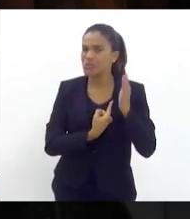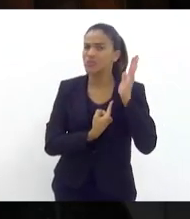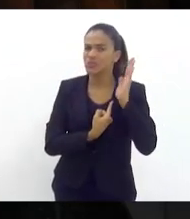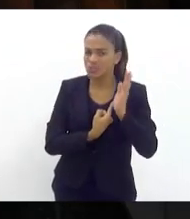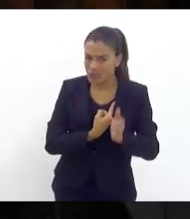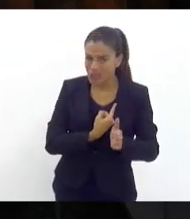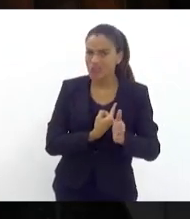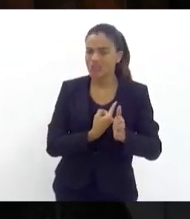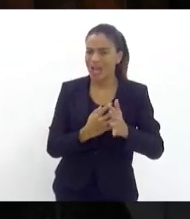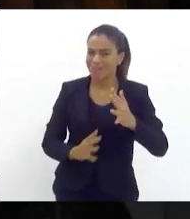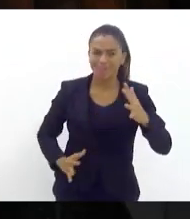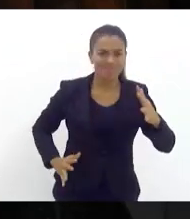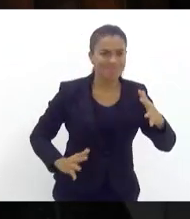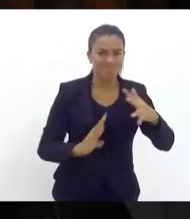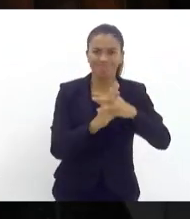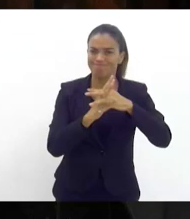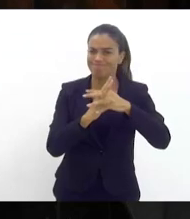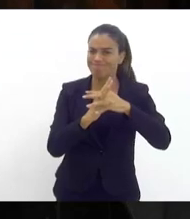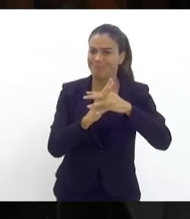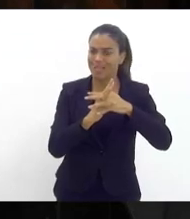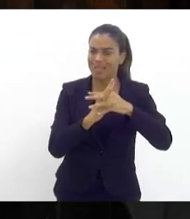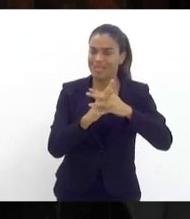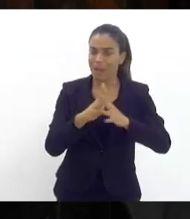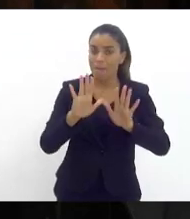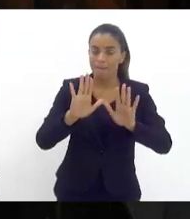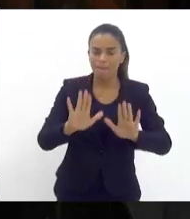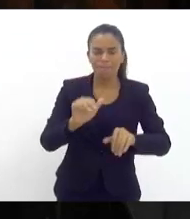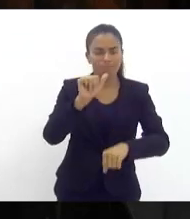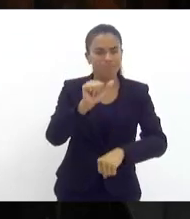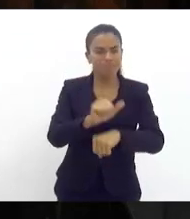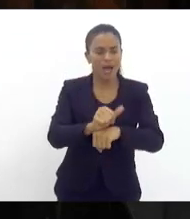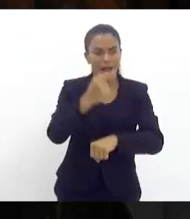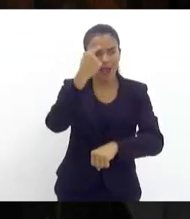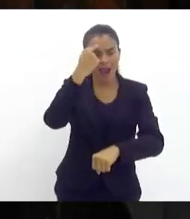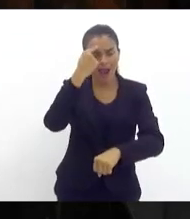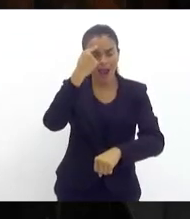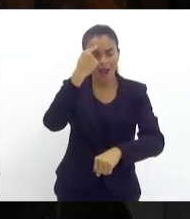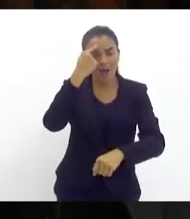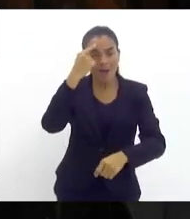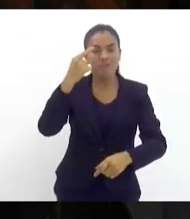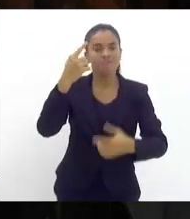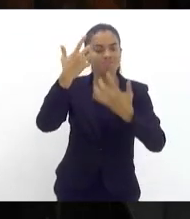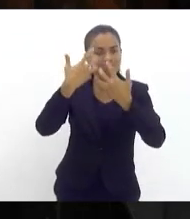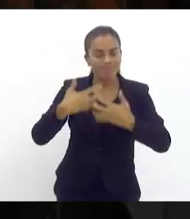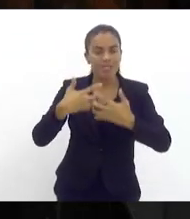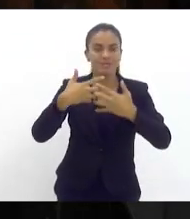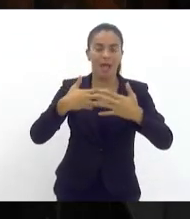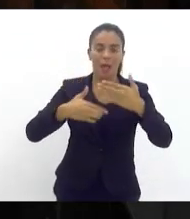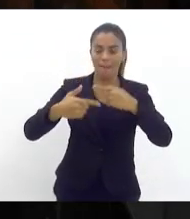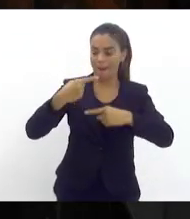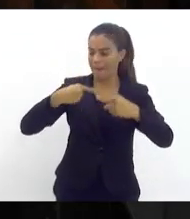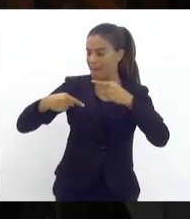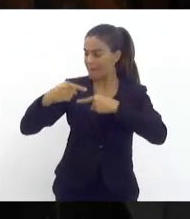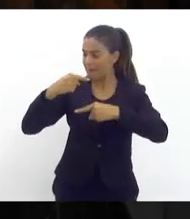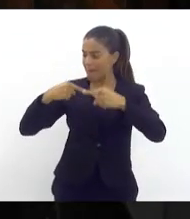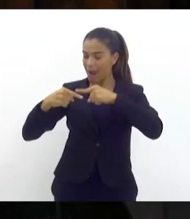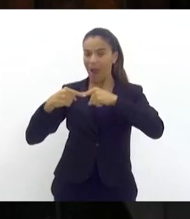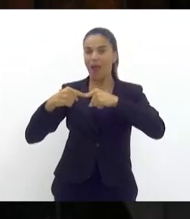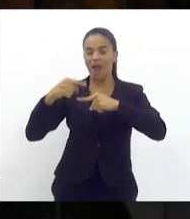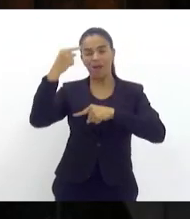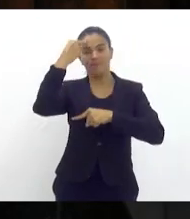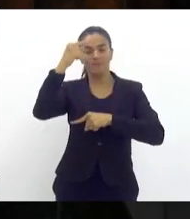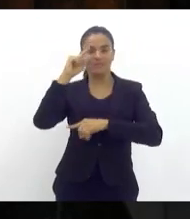do ponto de retomarmos O Caminho da Paz da compreensão do respeito do meio